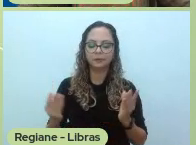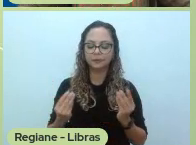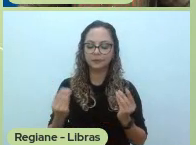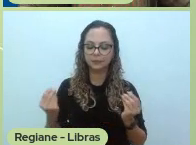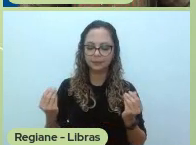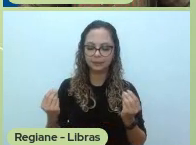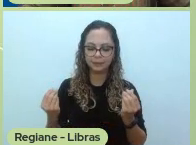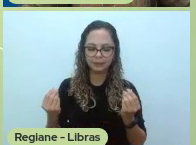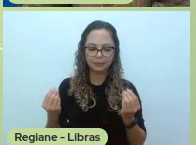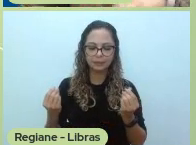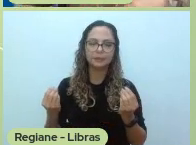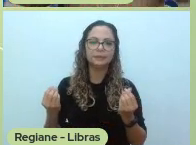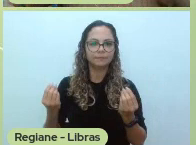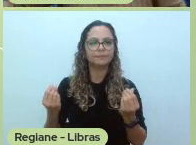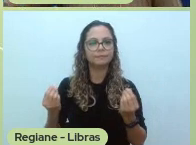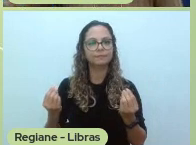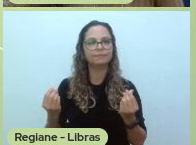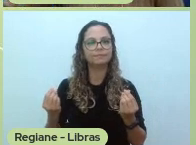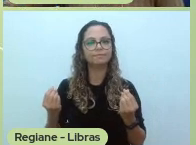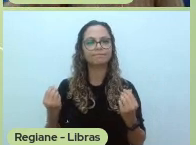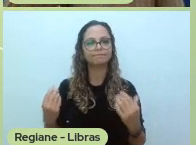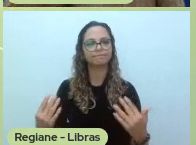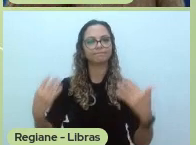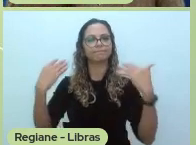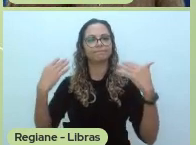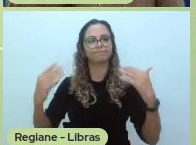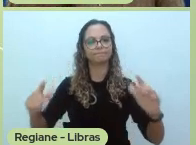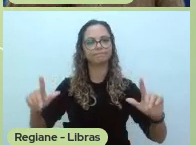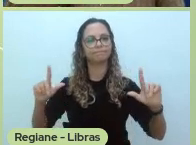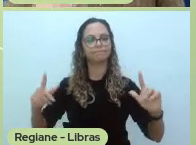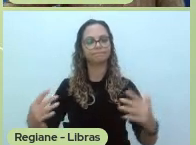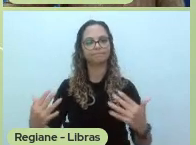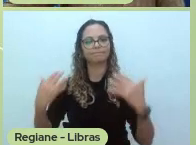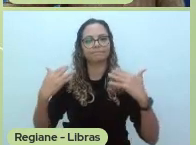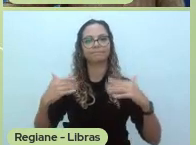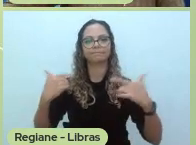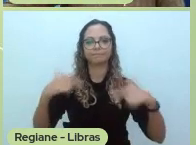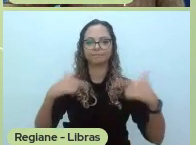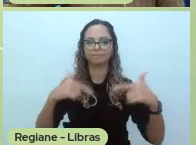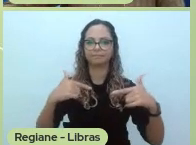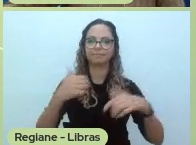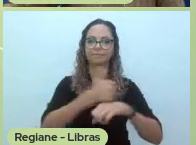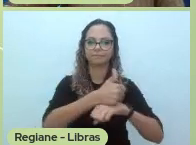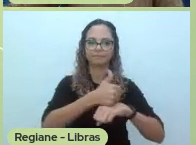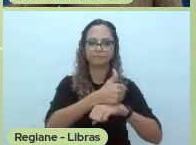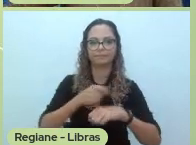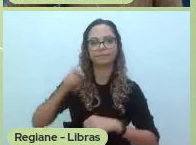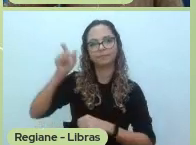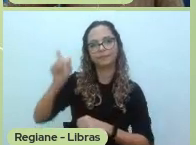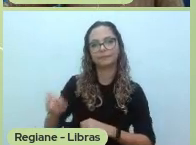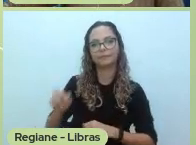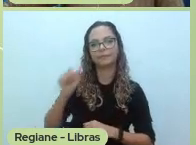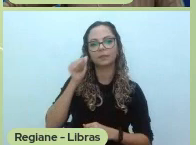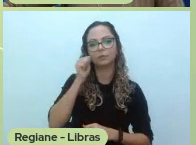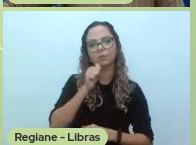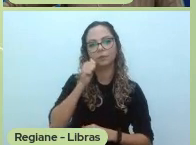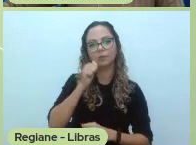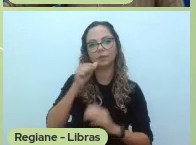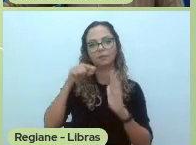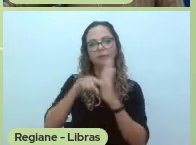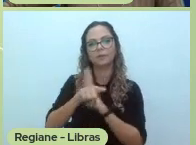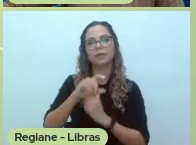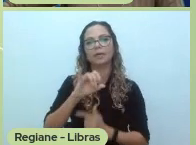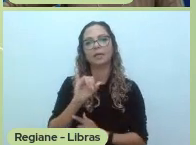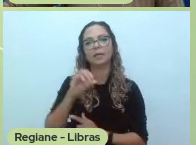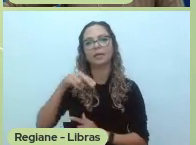da profissional delas, né? E a pessoa que faz a pergunta aqui, que é a, deixa eu colocar, a Ingrid